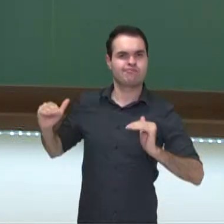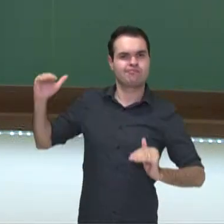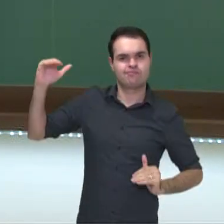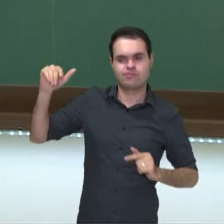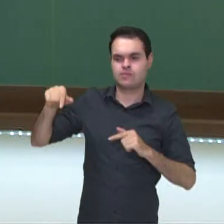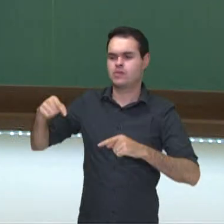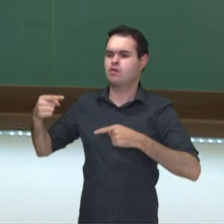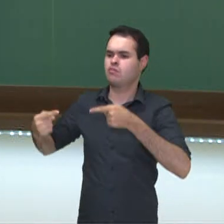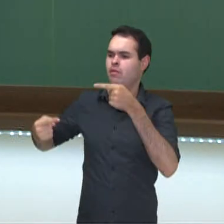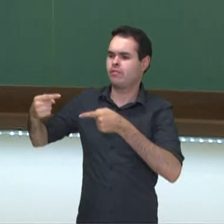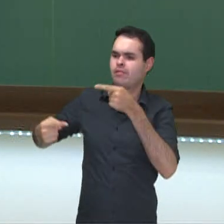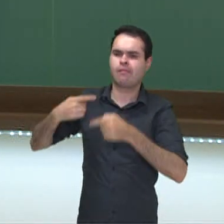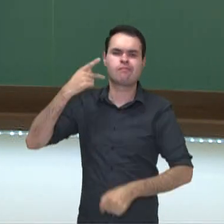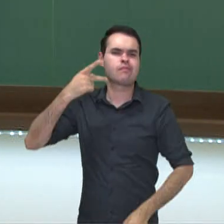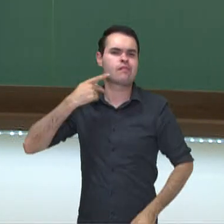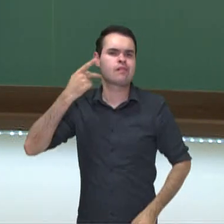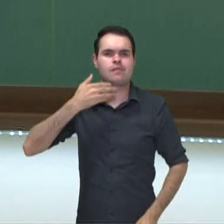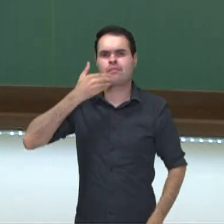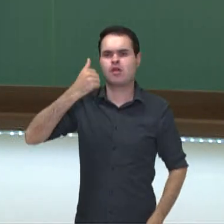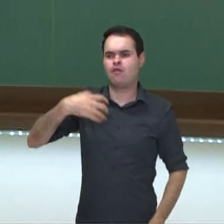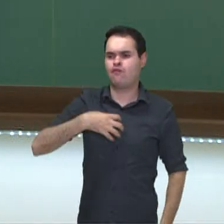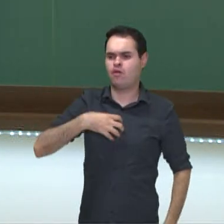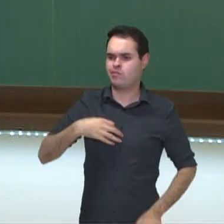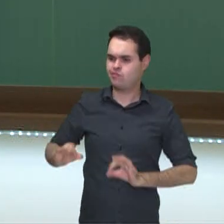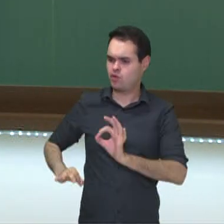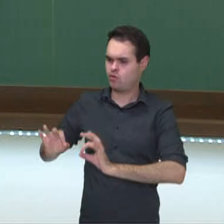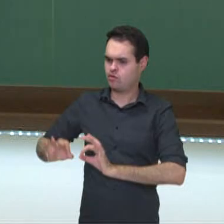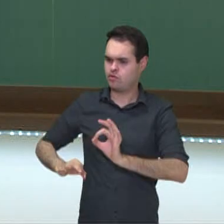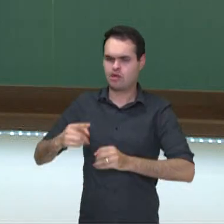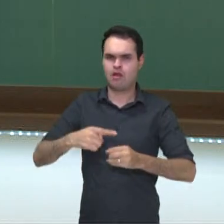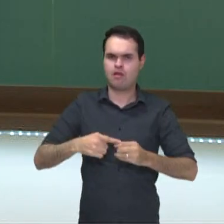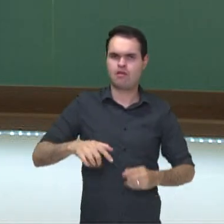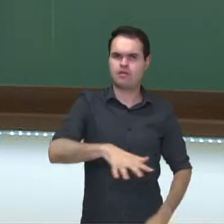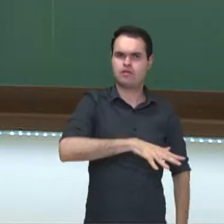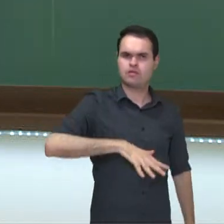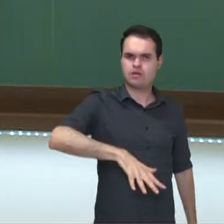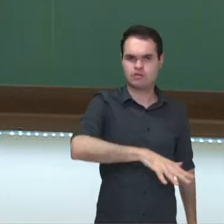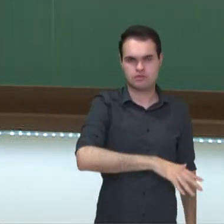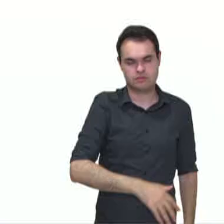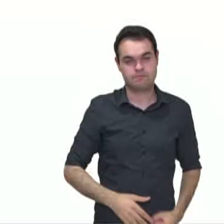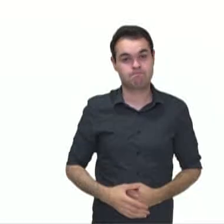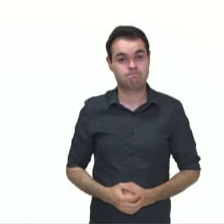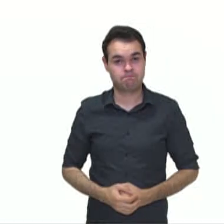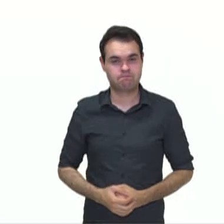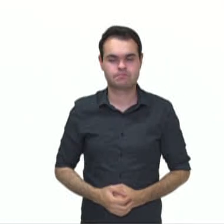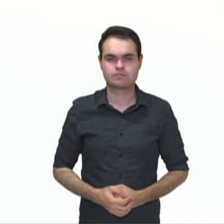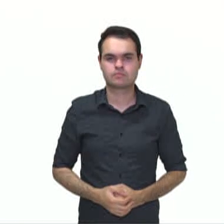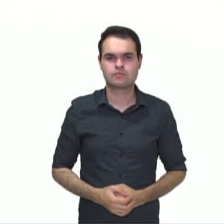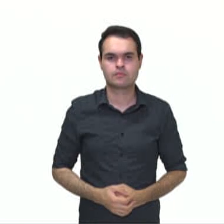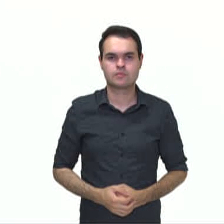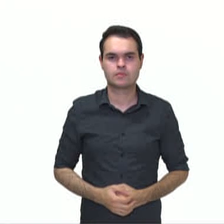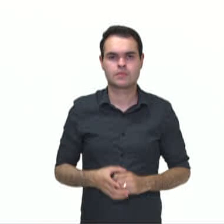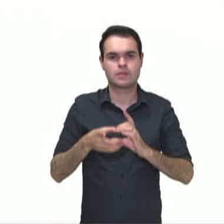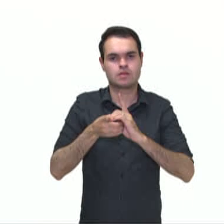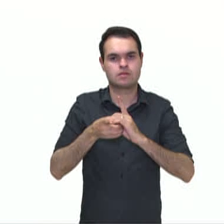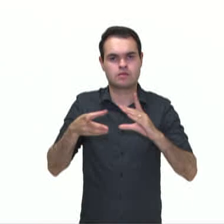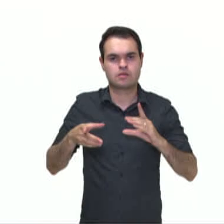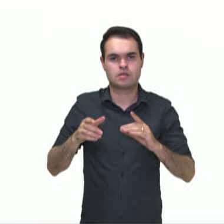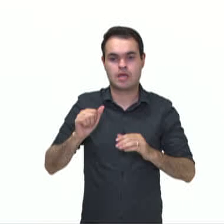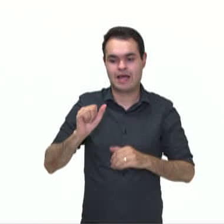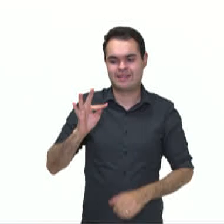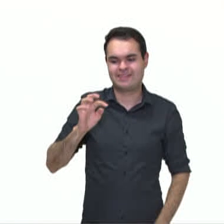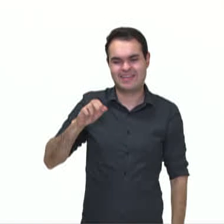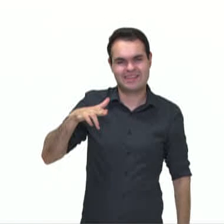política e discutir as melhores formas de organizar aquela cidade. A democracia, então, ateniense, era